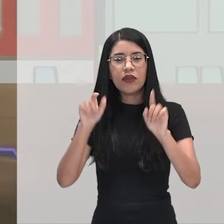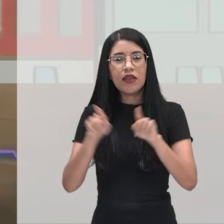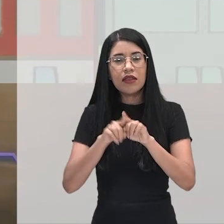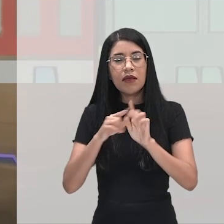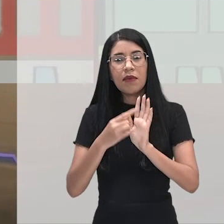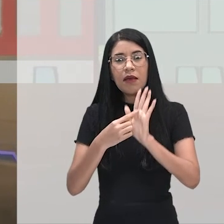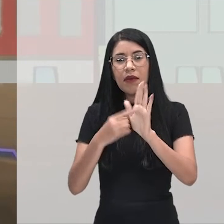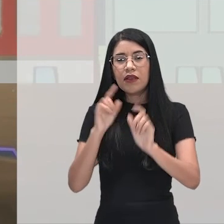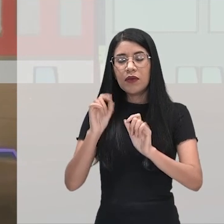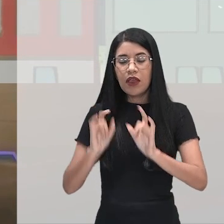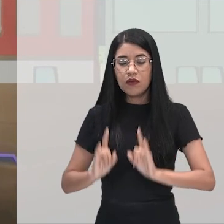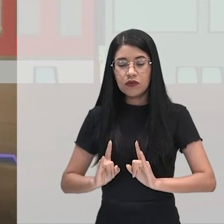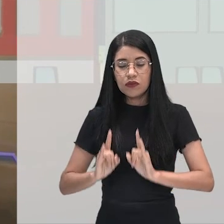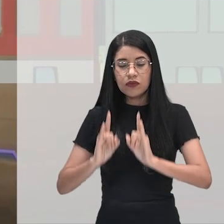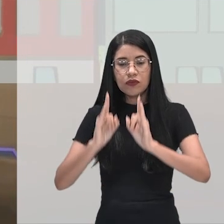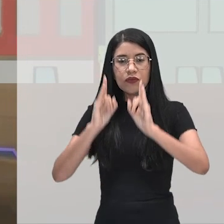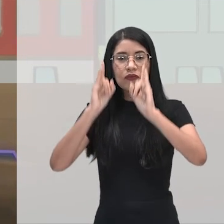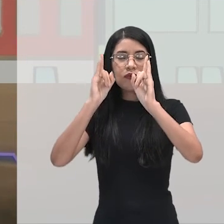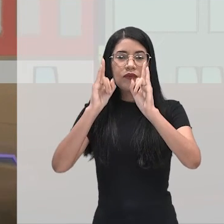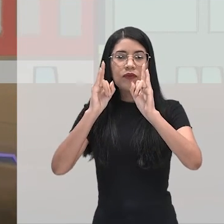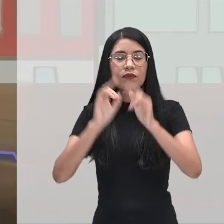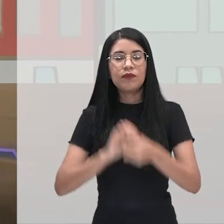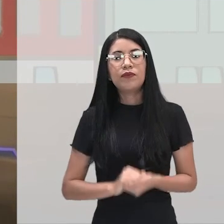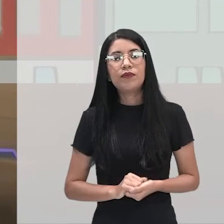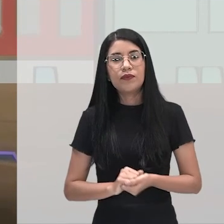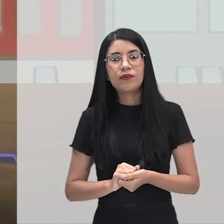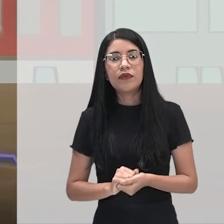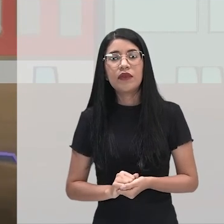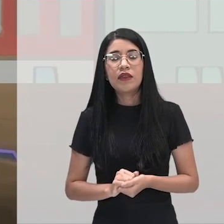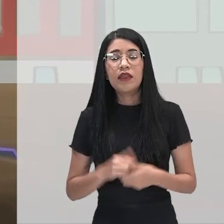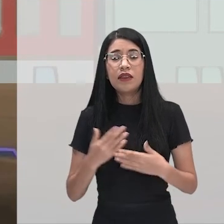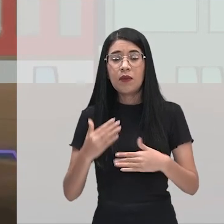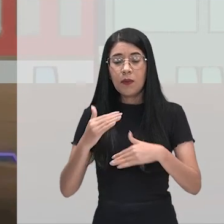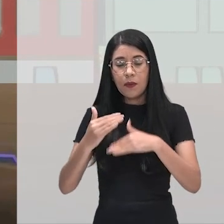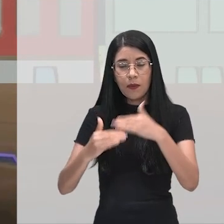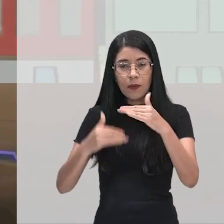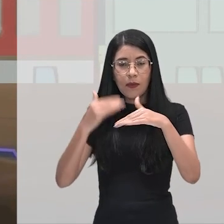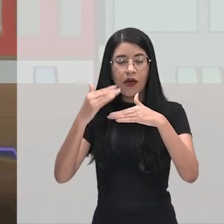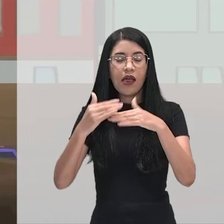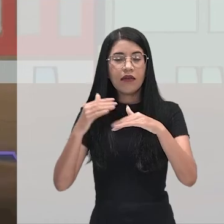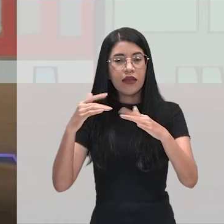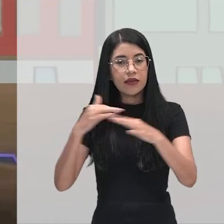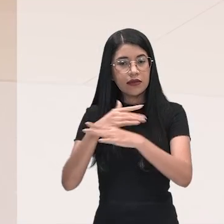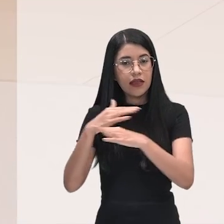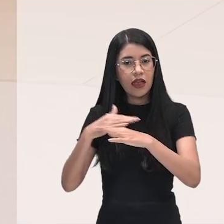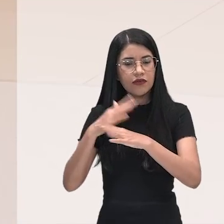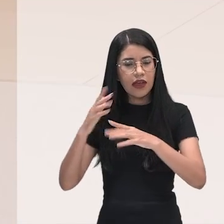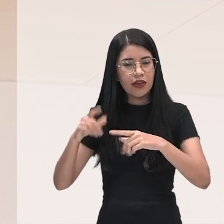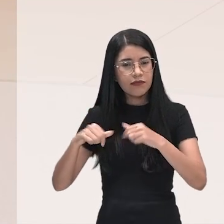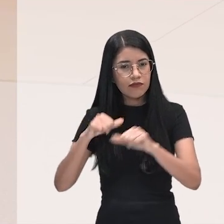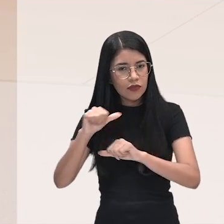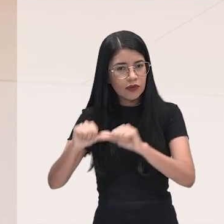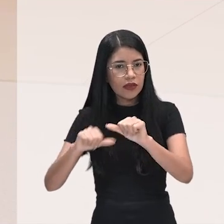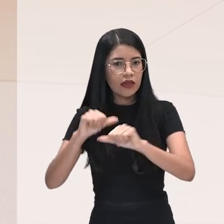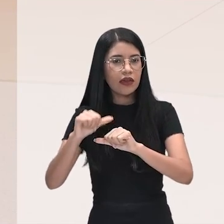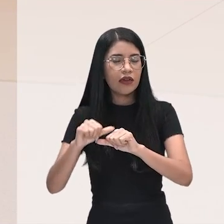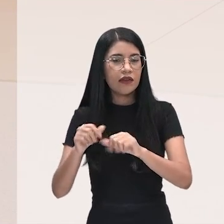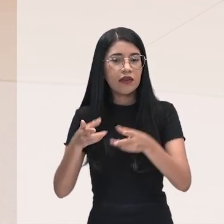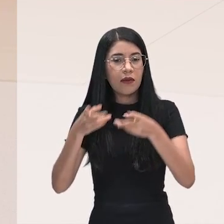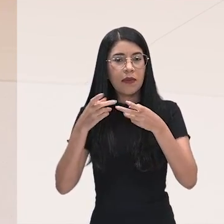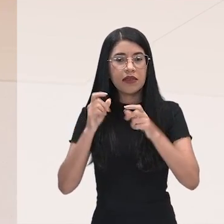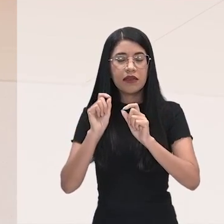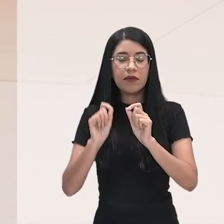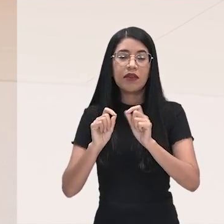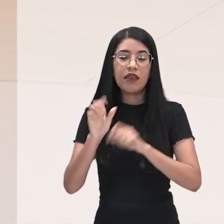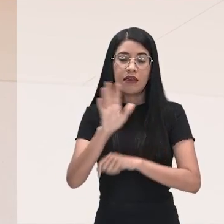ali as paisagens do espaço geográfico urbano, certo? Para vocês entenderem melhor